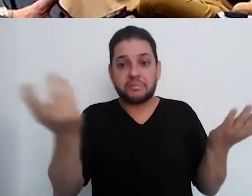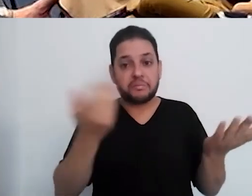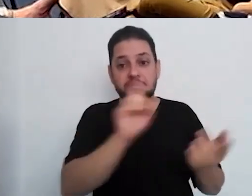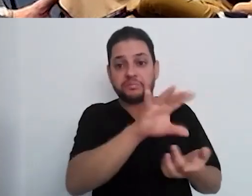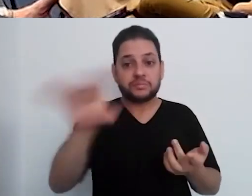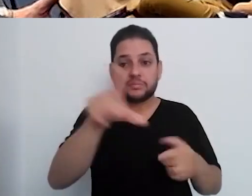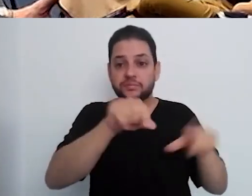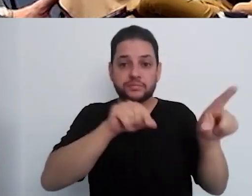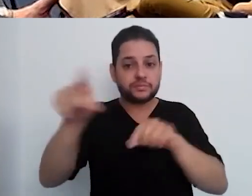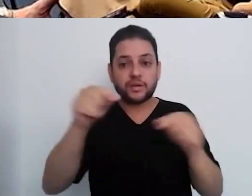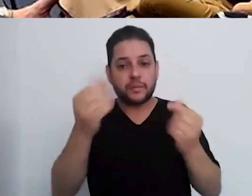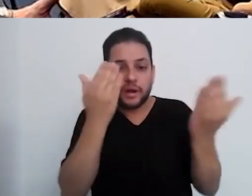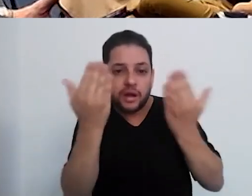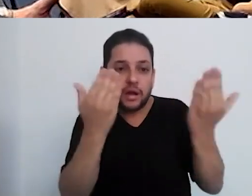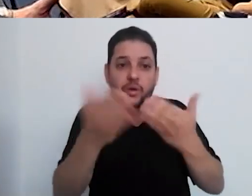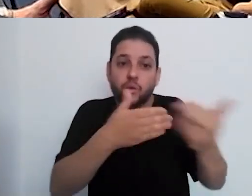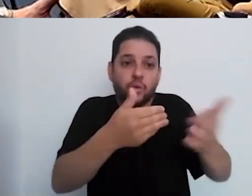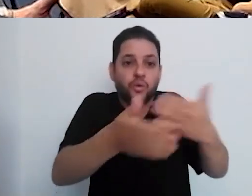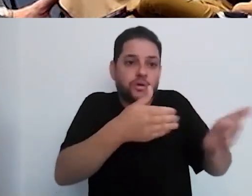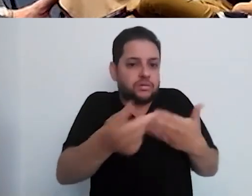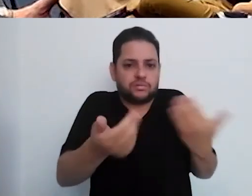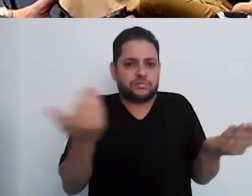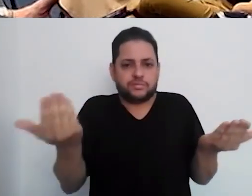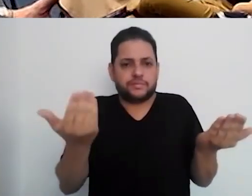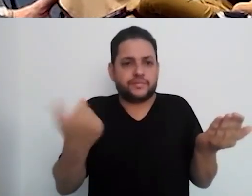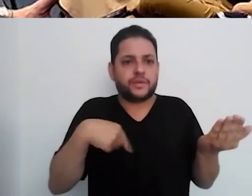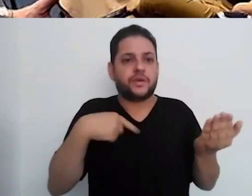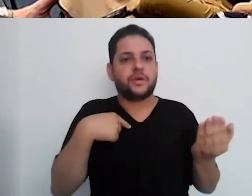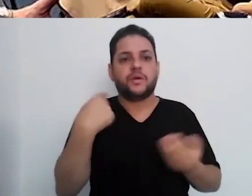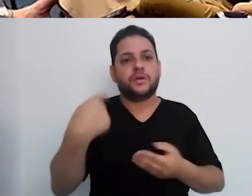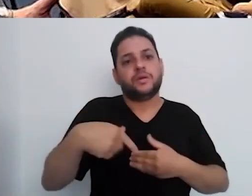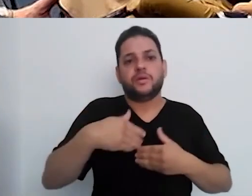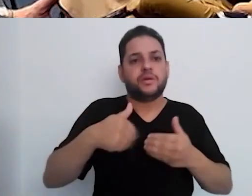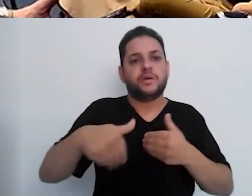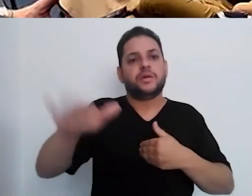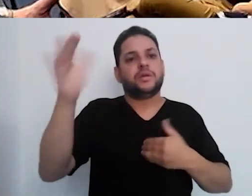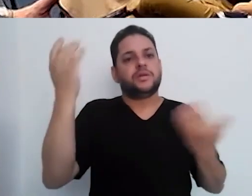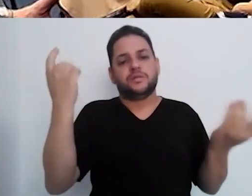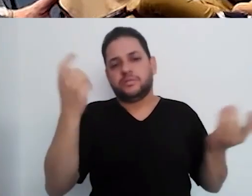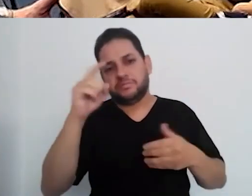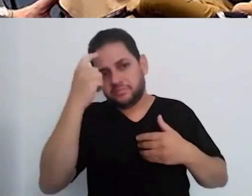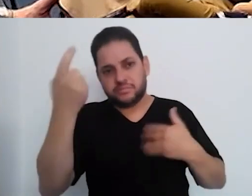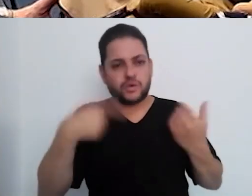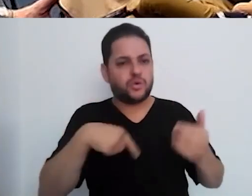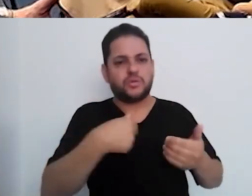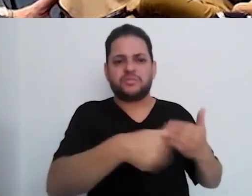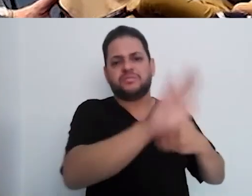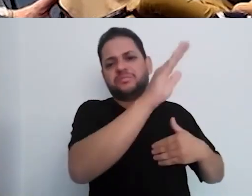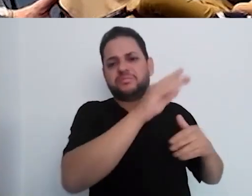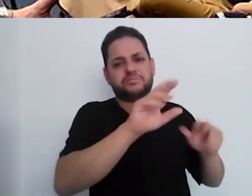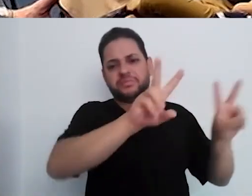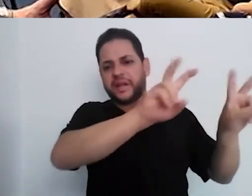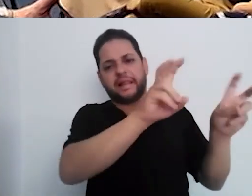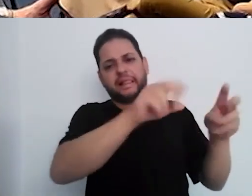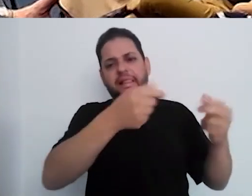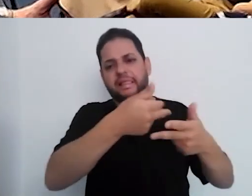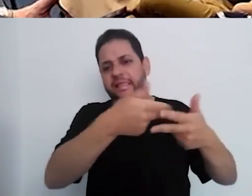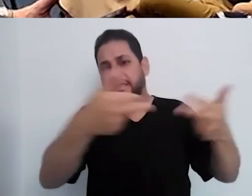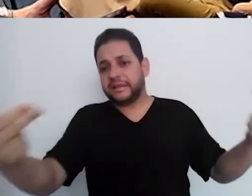tiver bem afim, e aí beleza, uma vai fazer terapia junguiana, a outra freudiana, a outra pessoa vai para